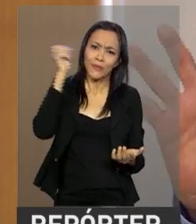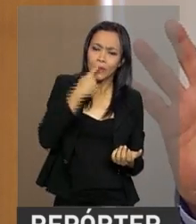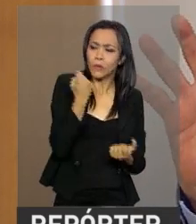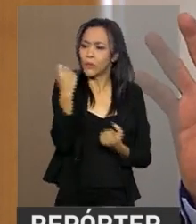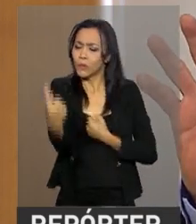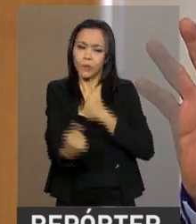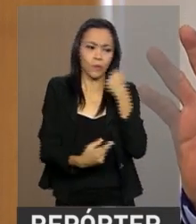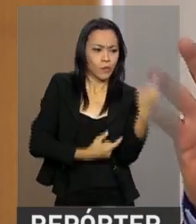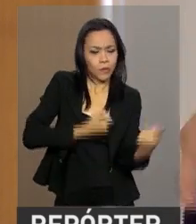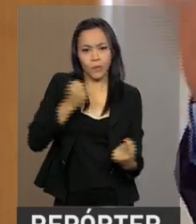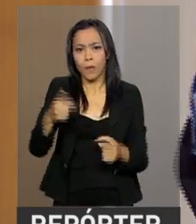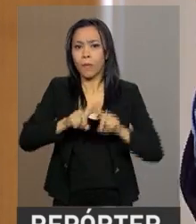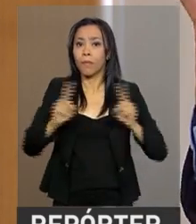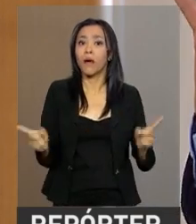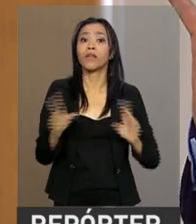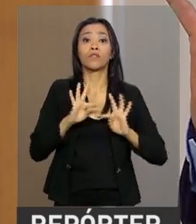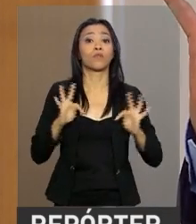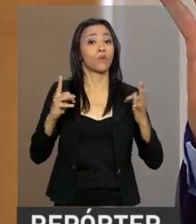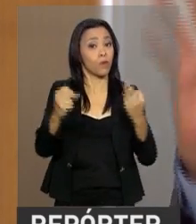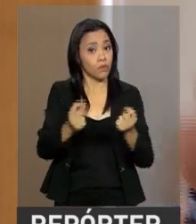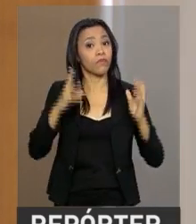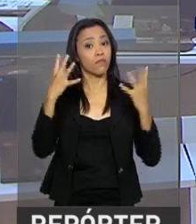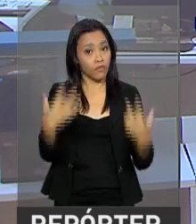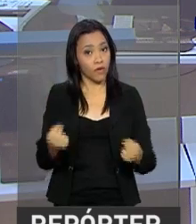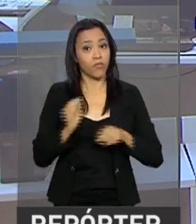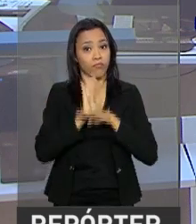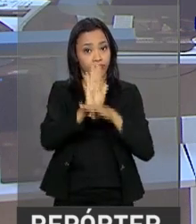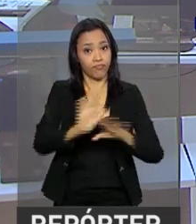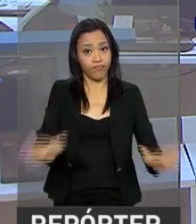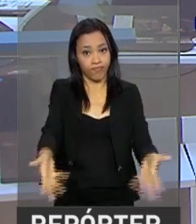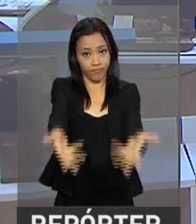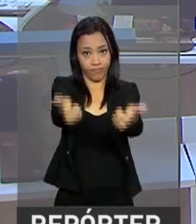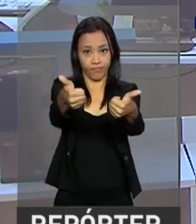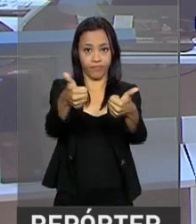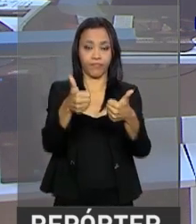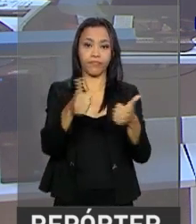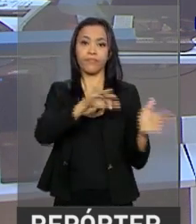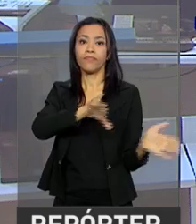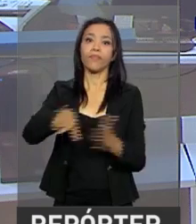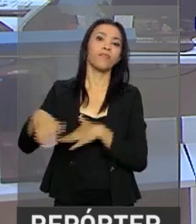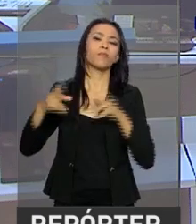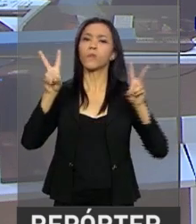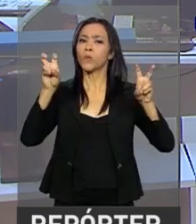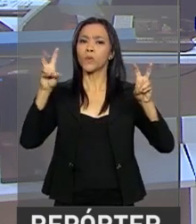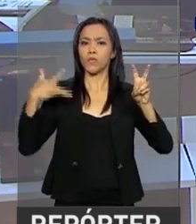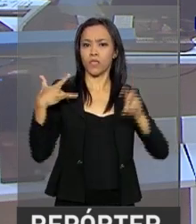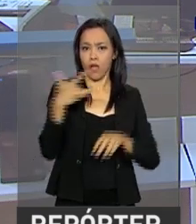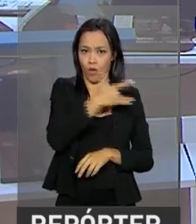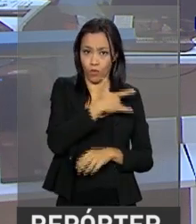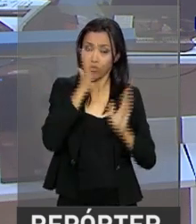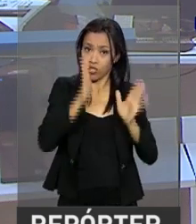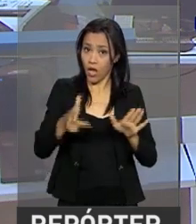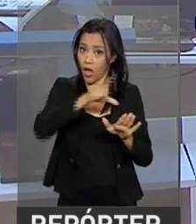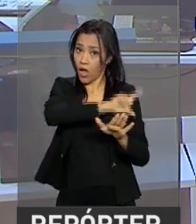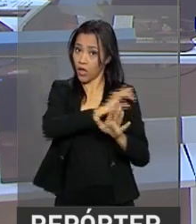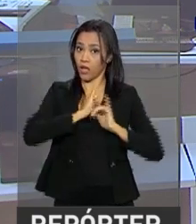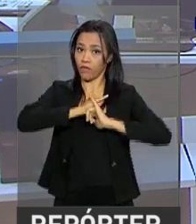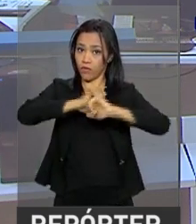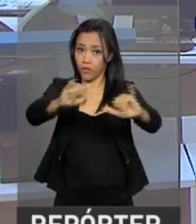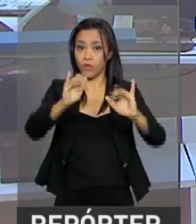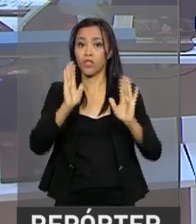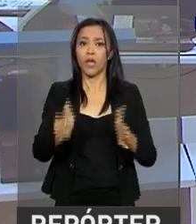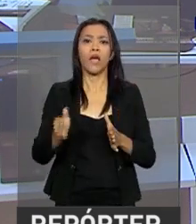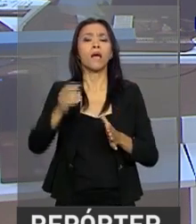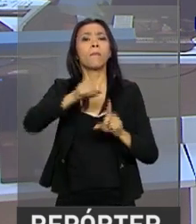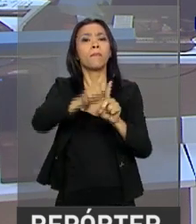outra coisa, mas em que todos colaboraremos. E vamos falar de saúde agora. Como a gente já informou aqui no Repórter NBR,